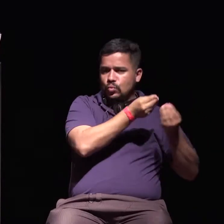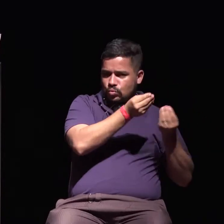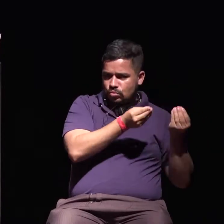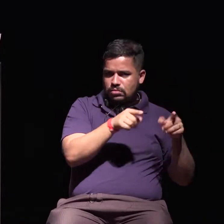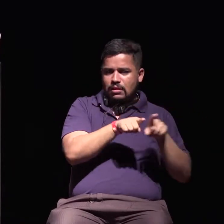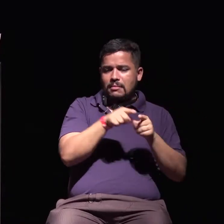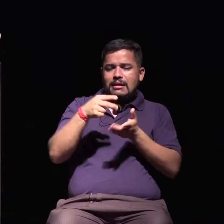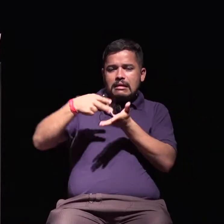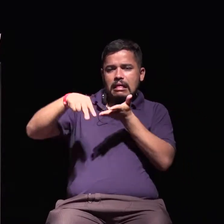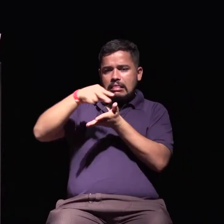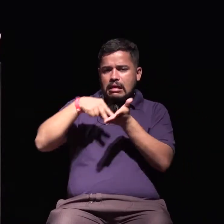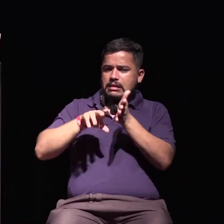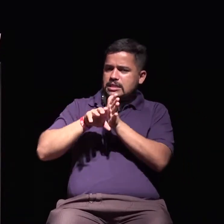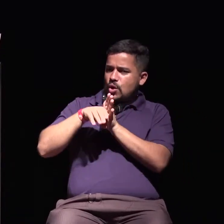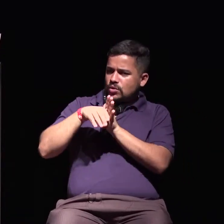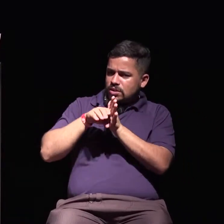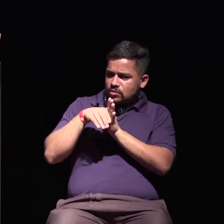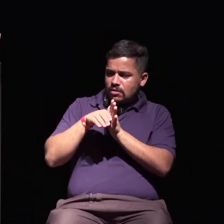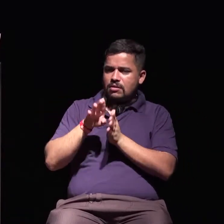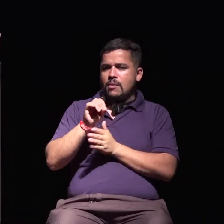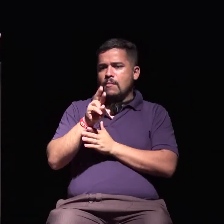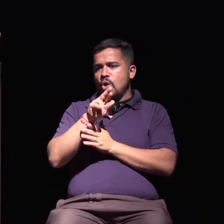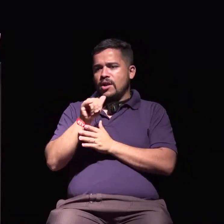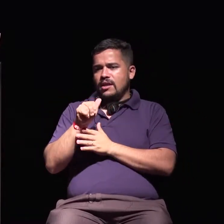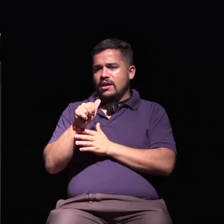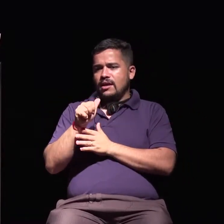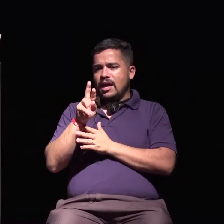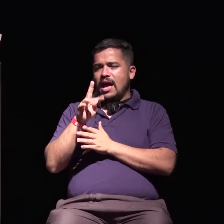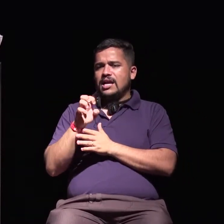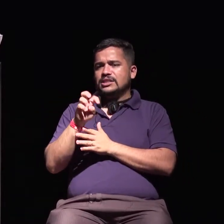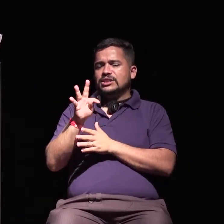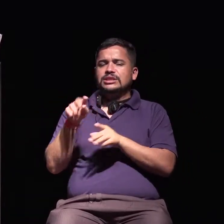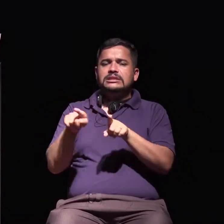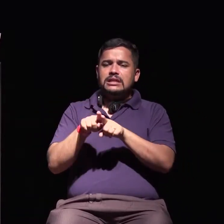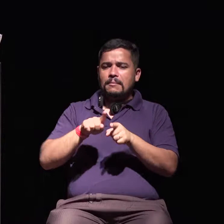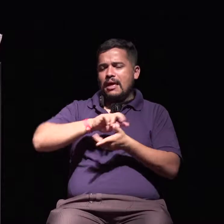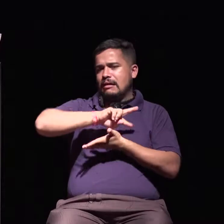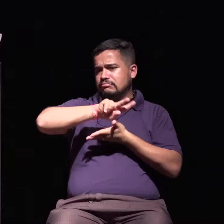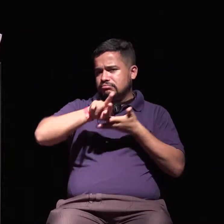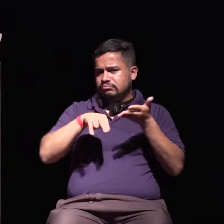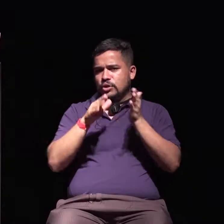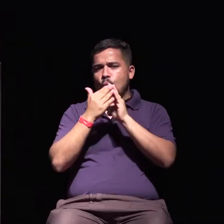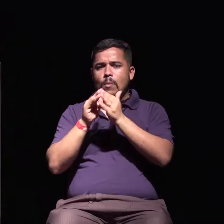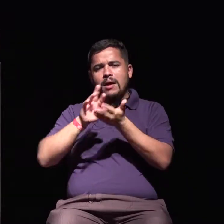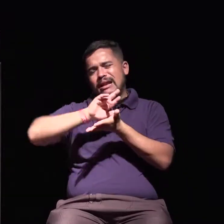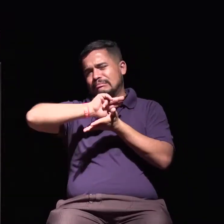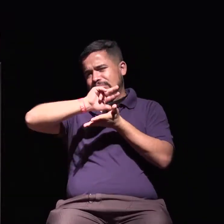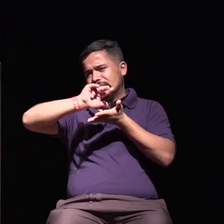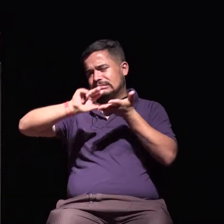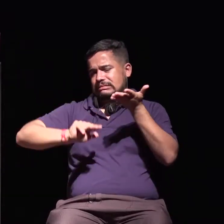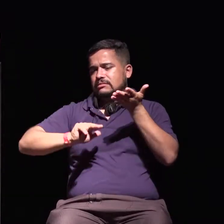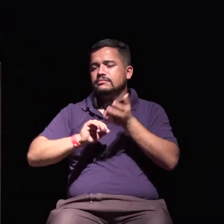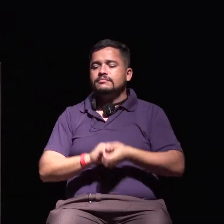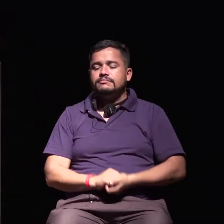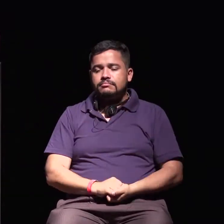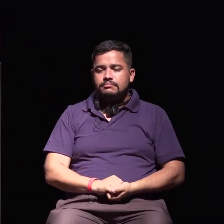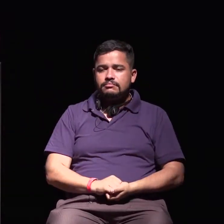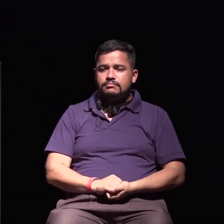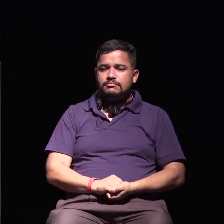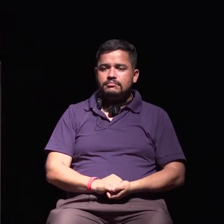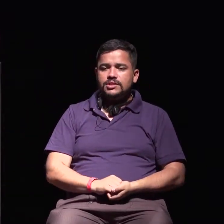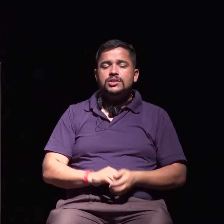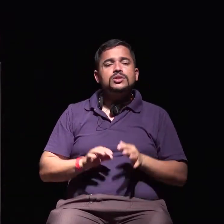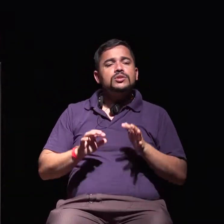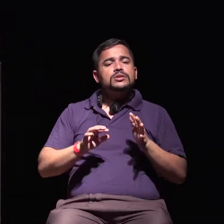art, dança conceitual, body art e intervenções urbanas, entre outras. E essas